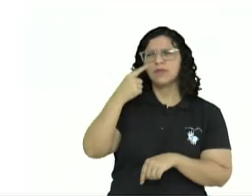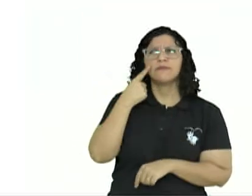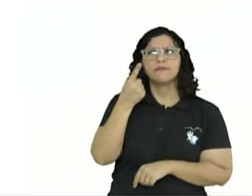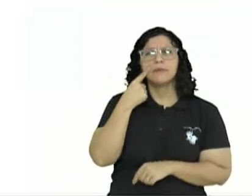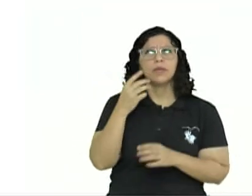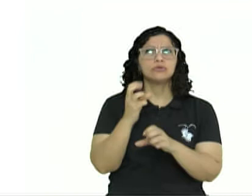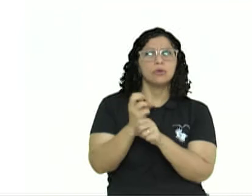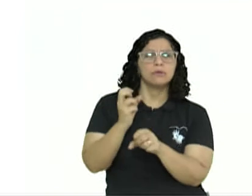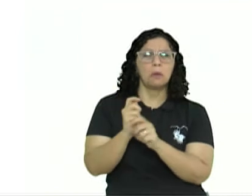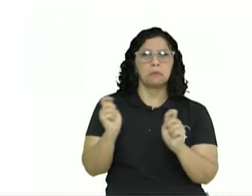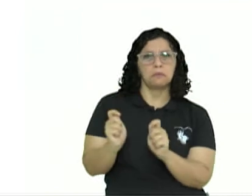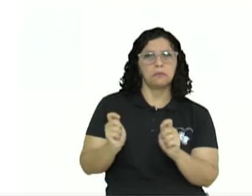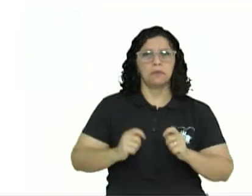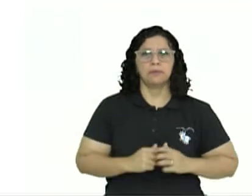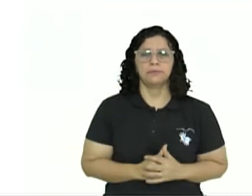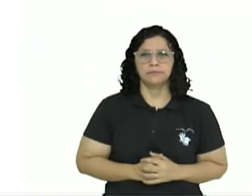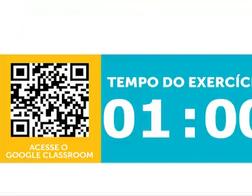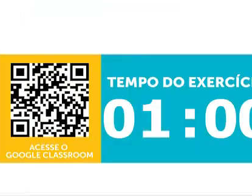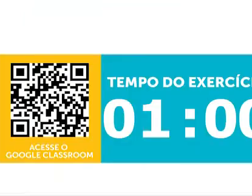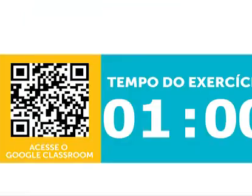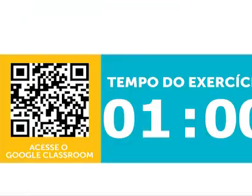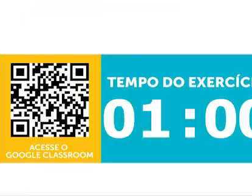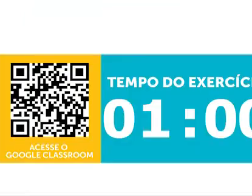verificarem as suas contas.